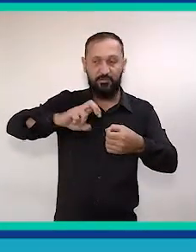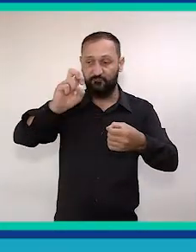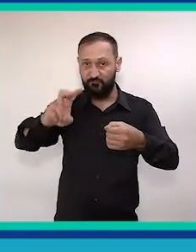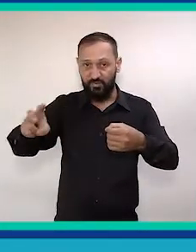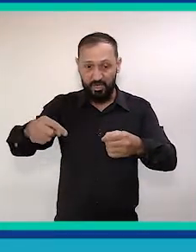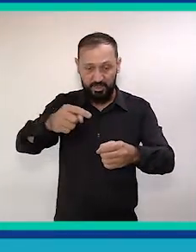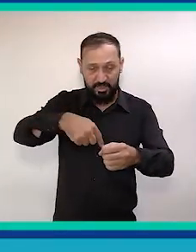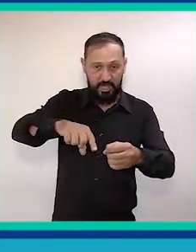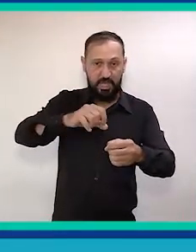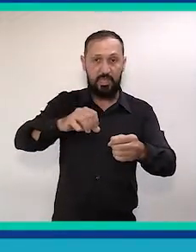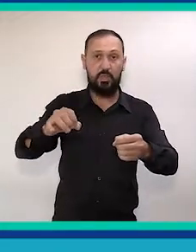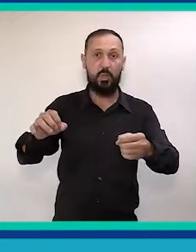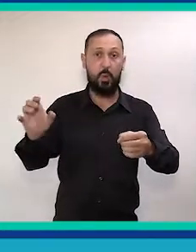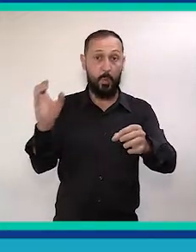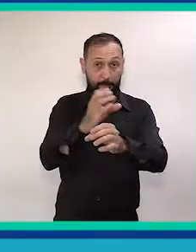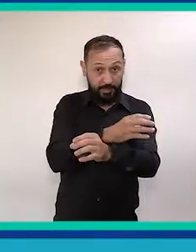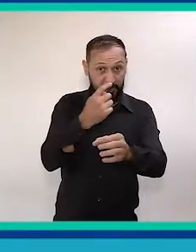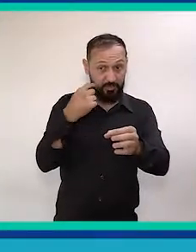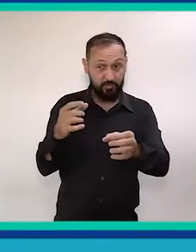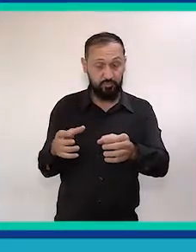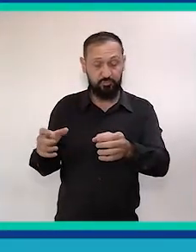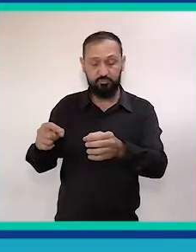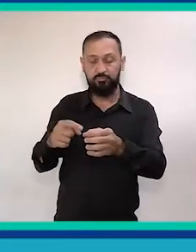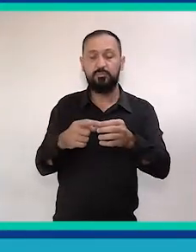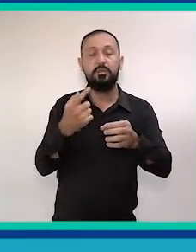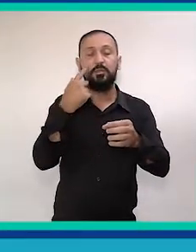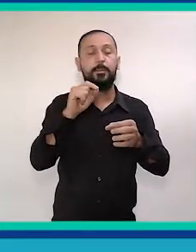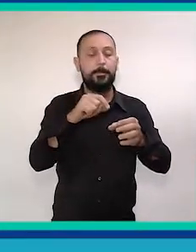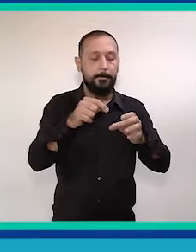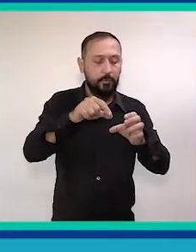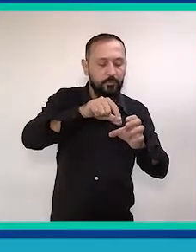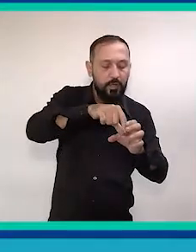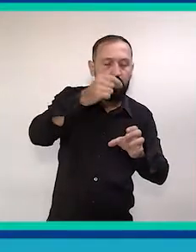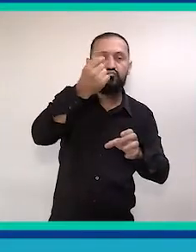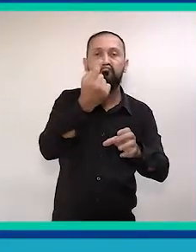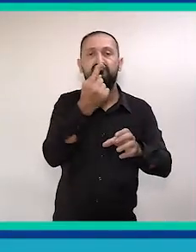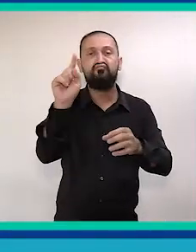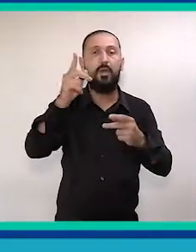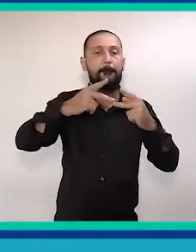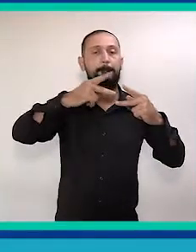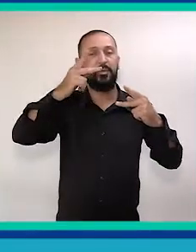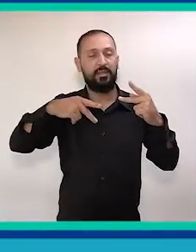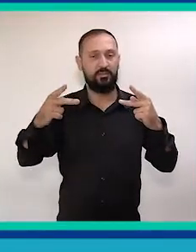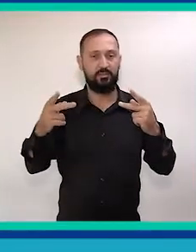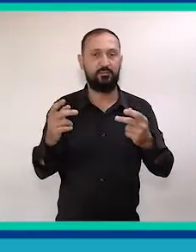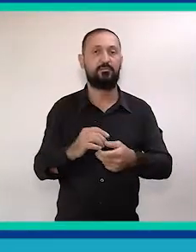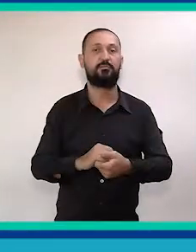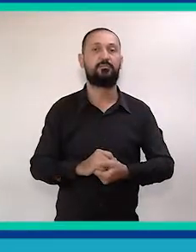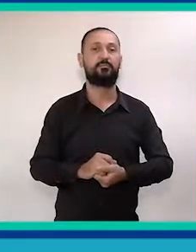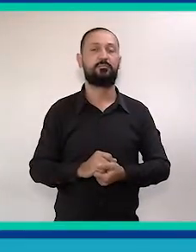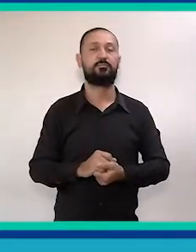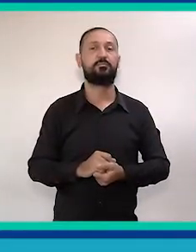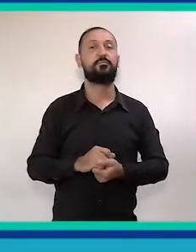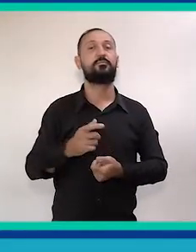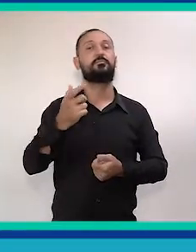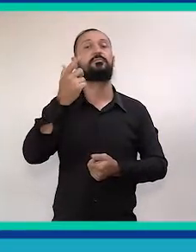nosso veneno bruto, recém-extraído da serpente, e o nosso procedimento era justamente coletar uma única